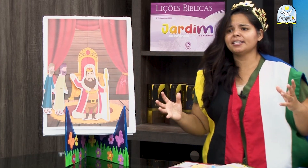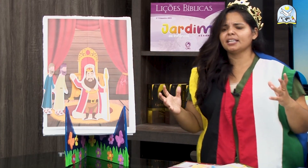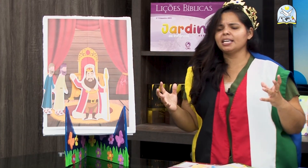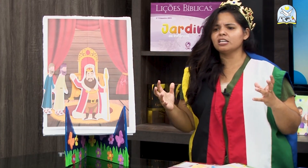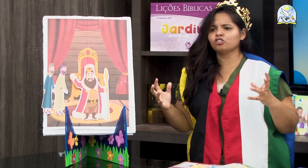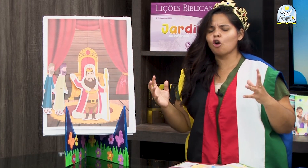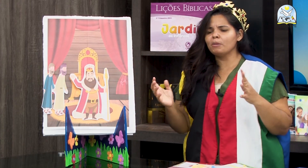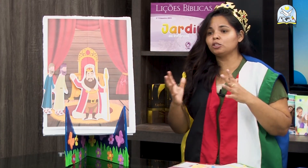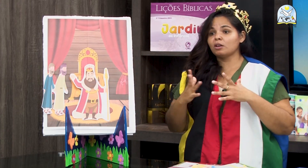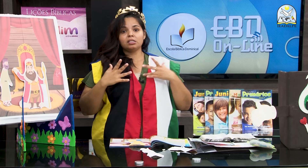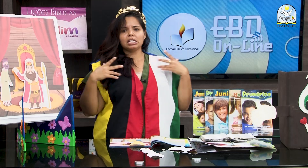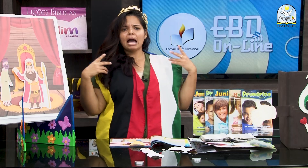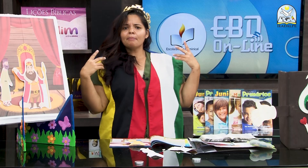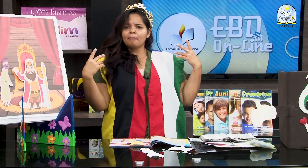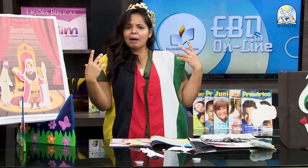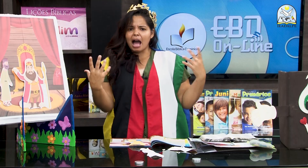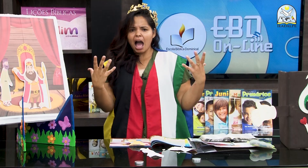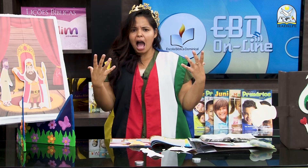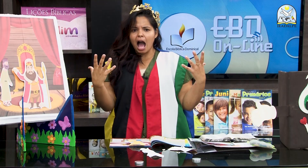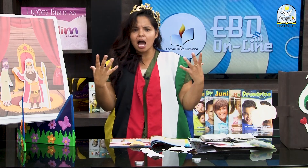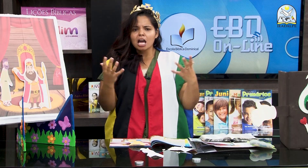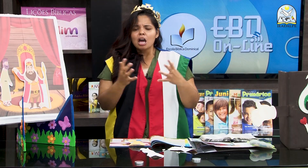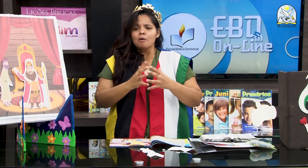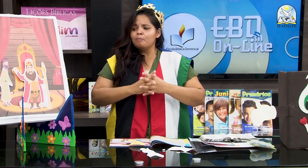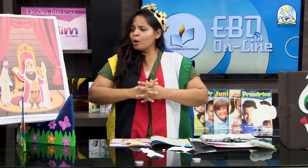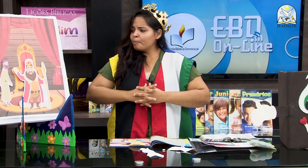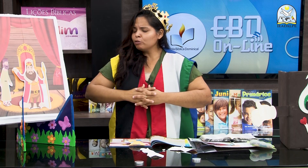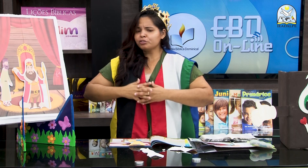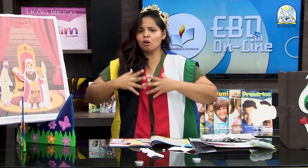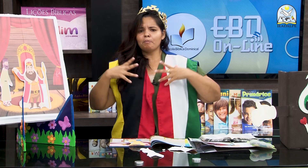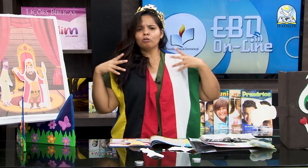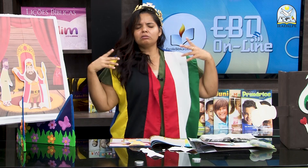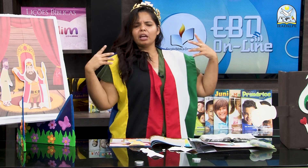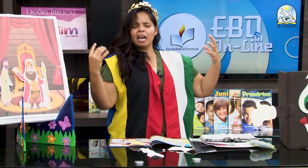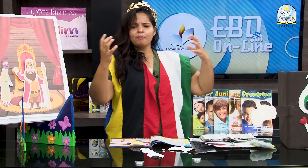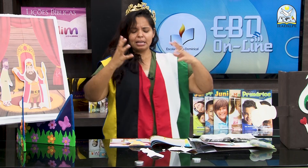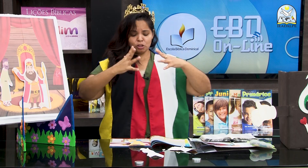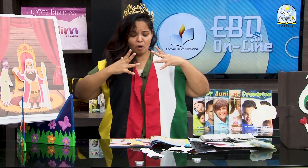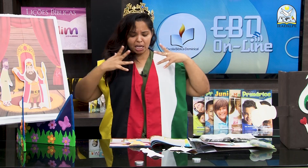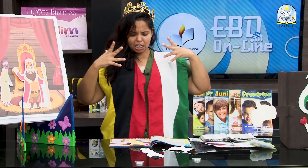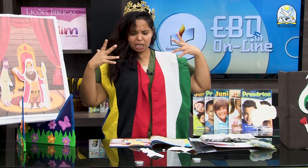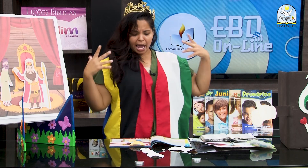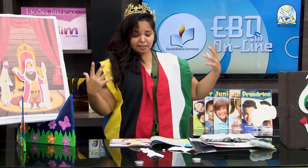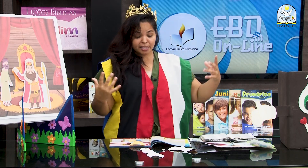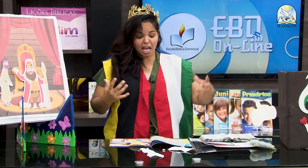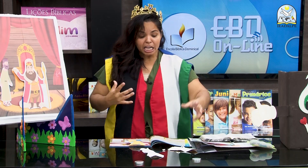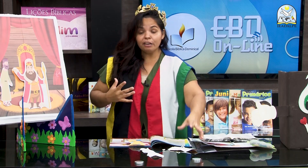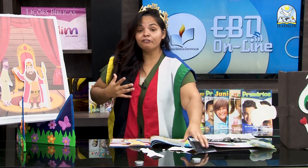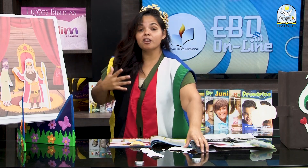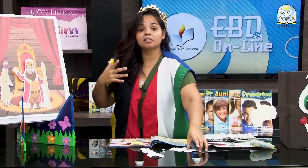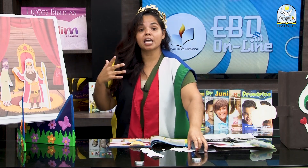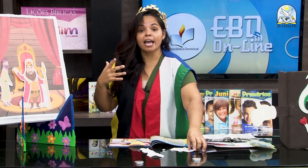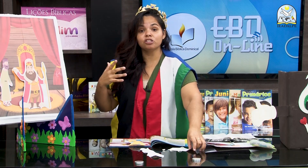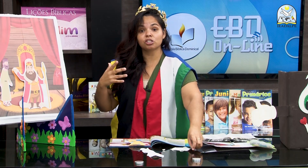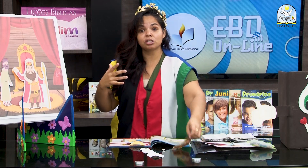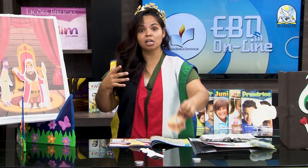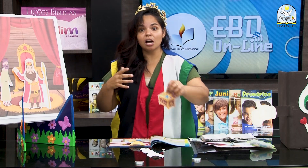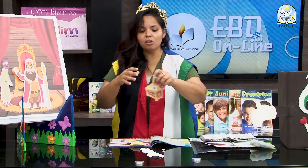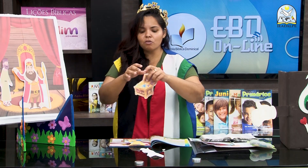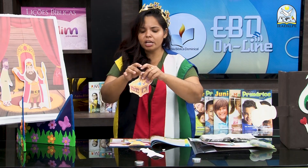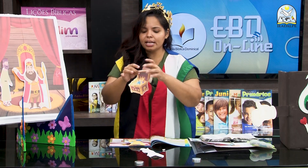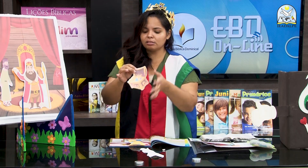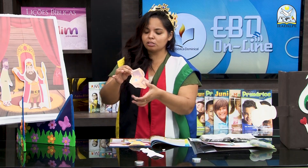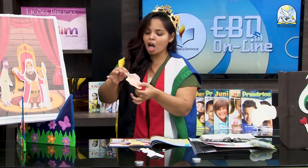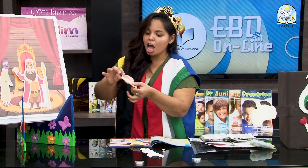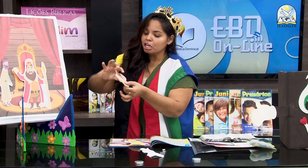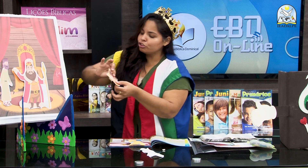rei Ezequias começou a se gabar. Foi pelo seu poder, pela sua riqueza, e fez